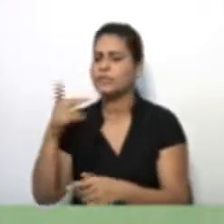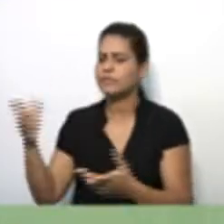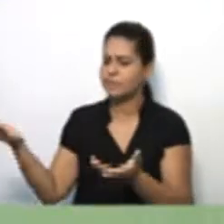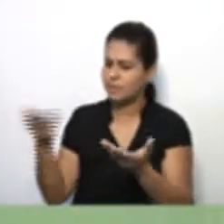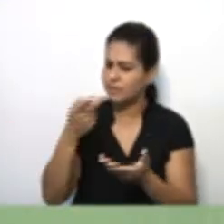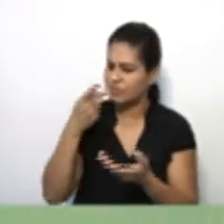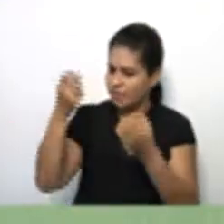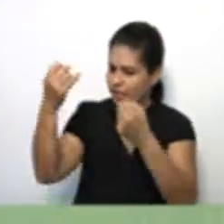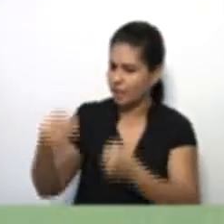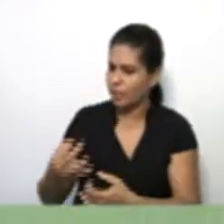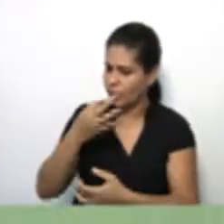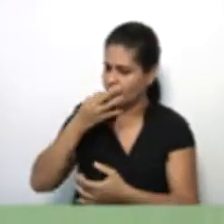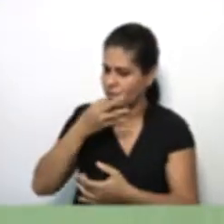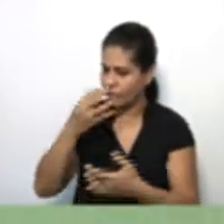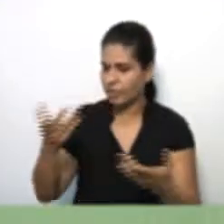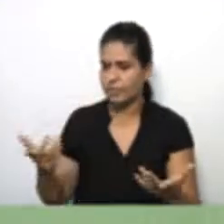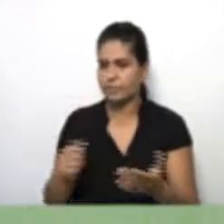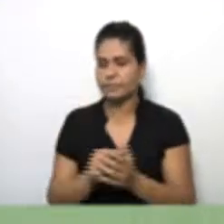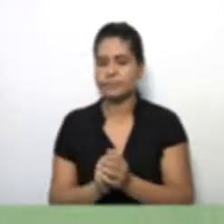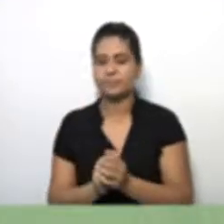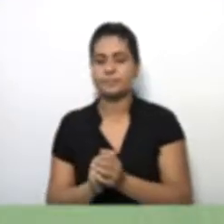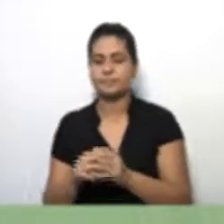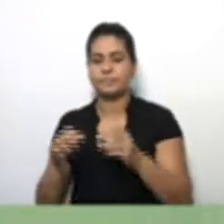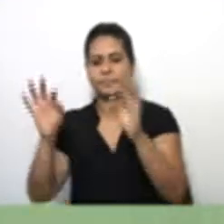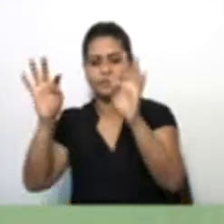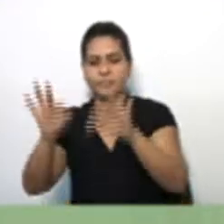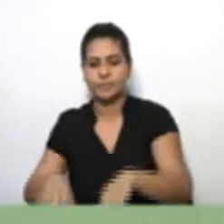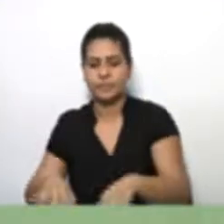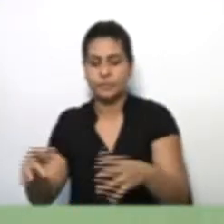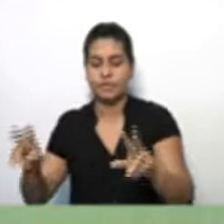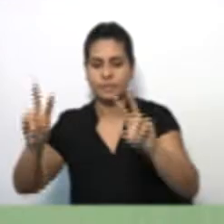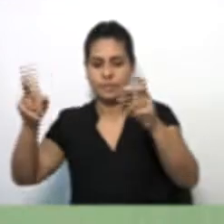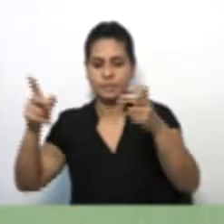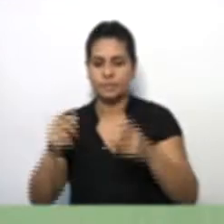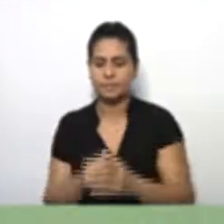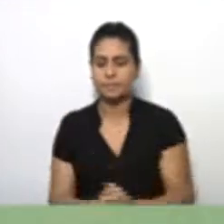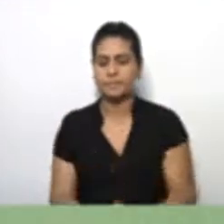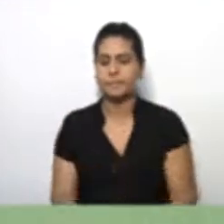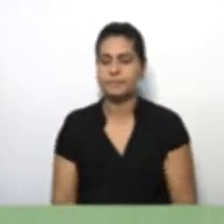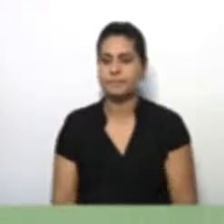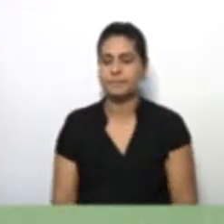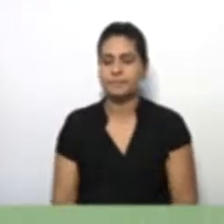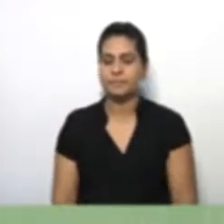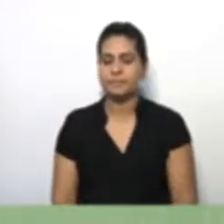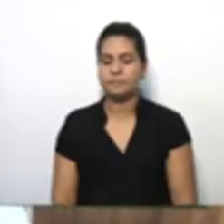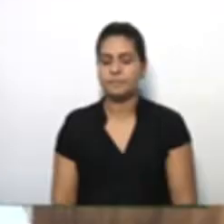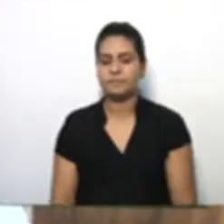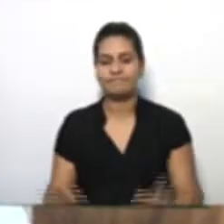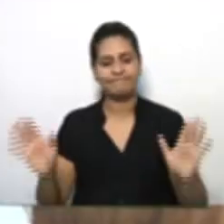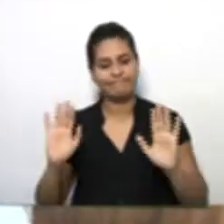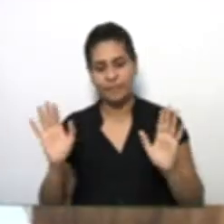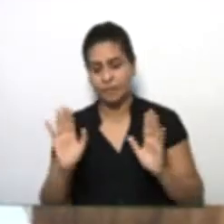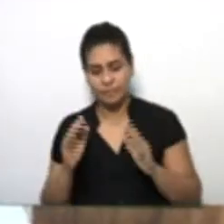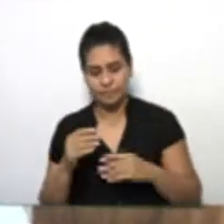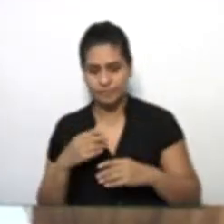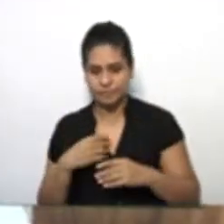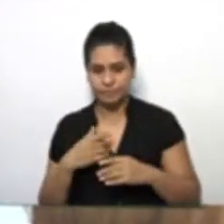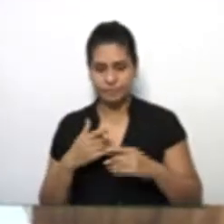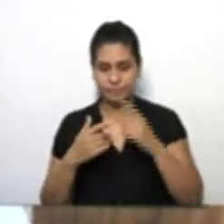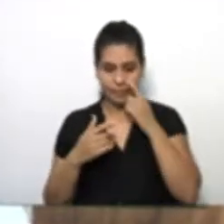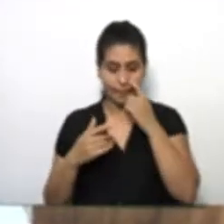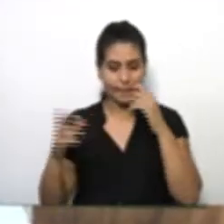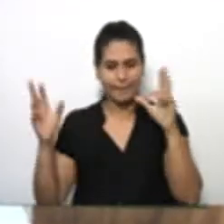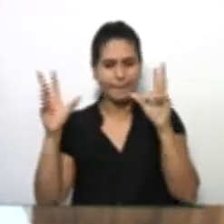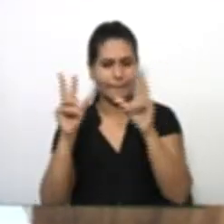aí, professor, sobre esse tópico aí, para a gente finalizar esse nosso tempo aí? Não, professor Alberto,